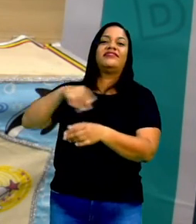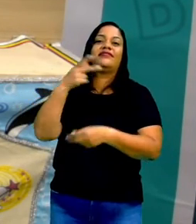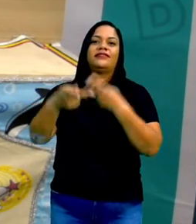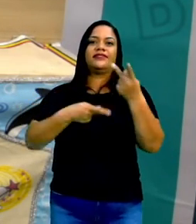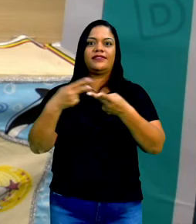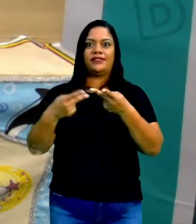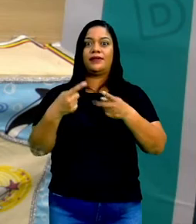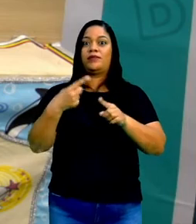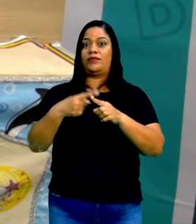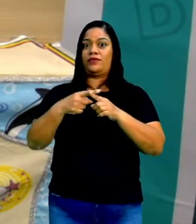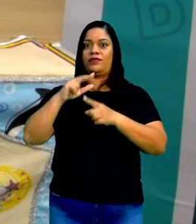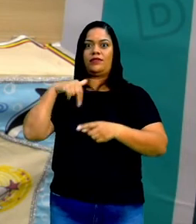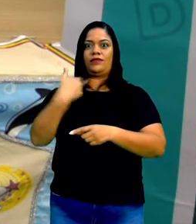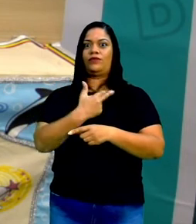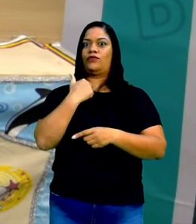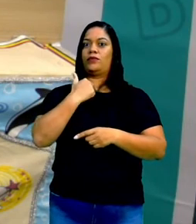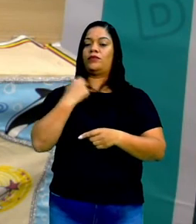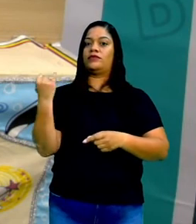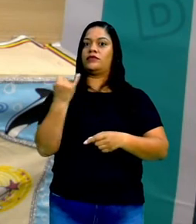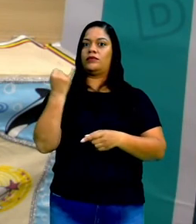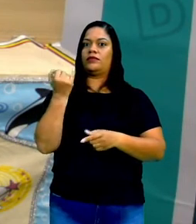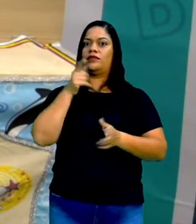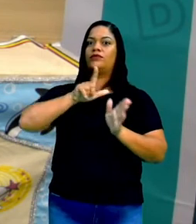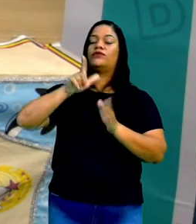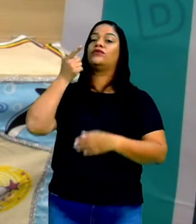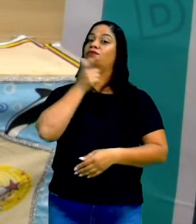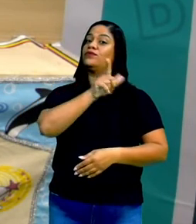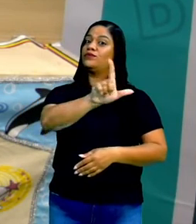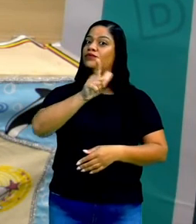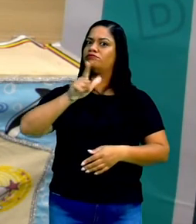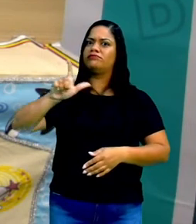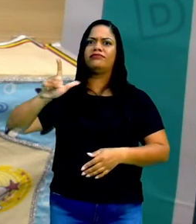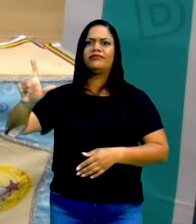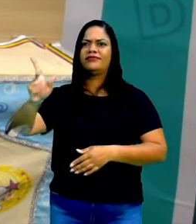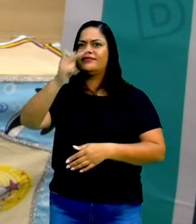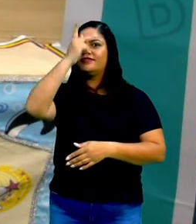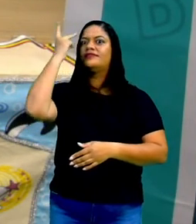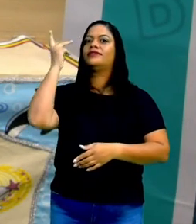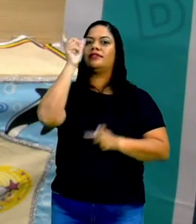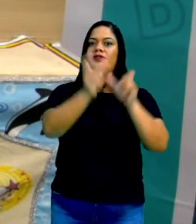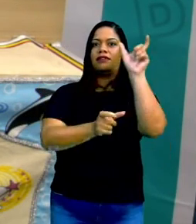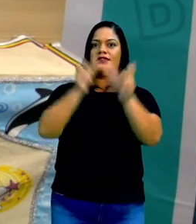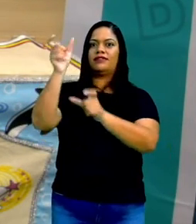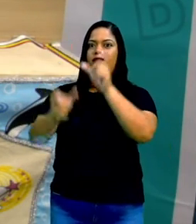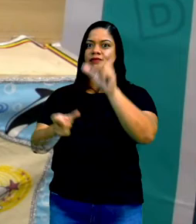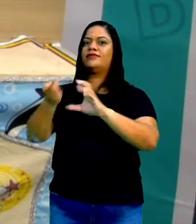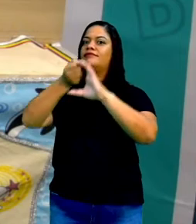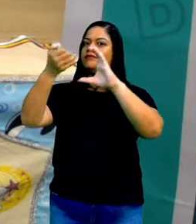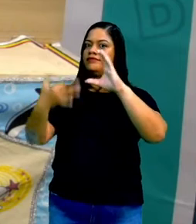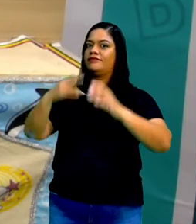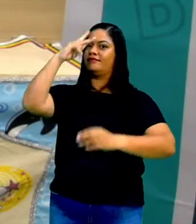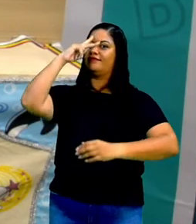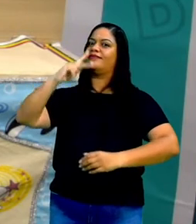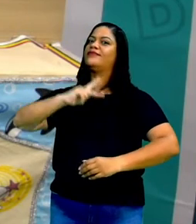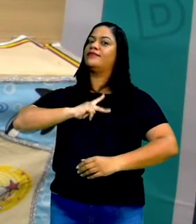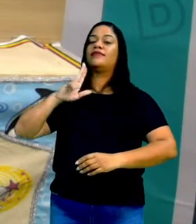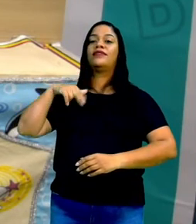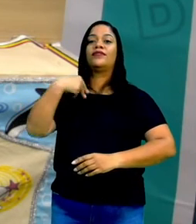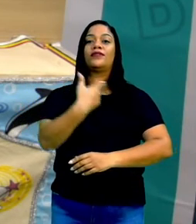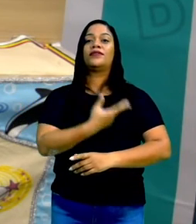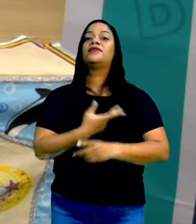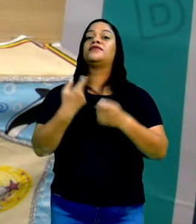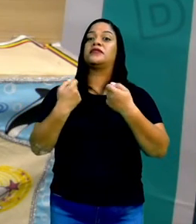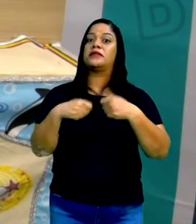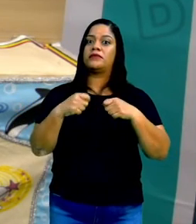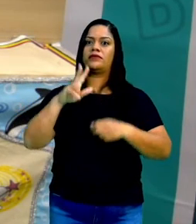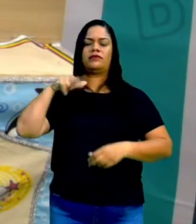falava. Porque a gente não pode se importar com o que o povo fala. Porque aí, ó, cada pessoa tem sua opinião, né, leiturinha? Exatamente. A gente tem que